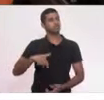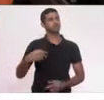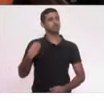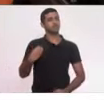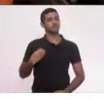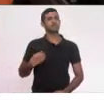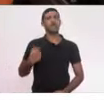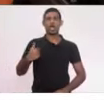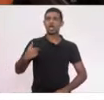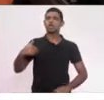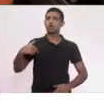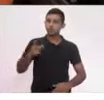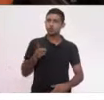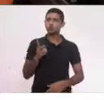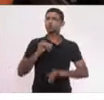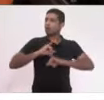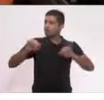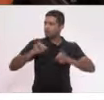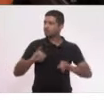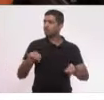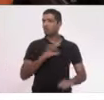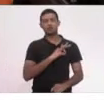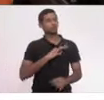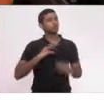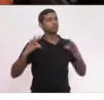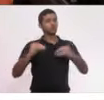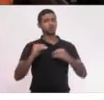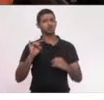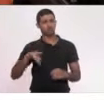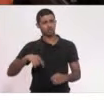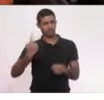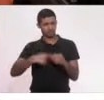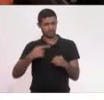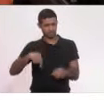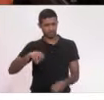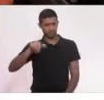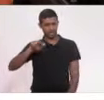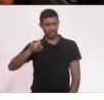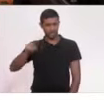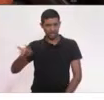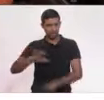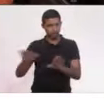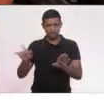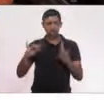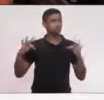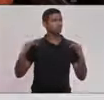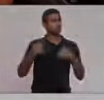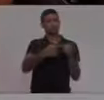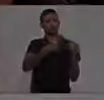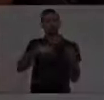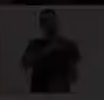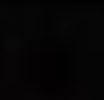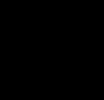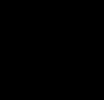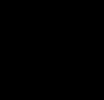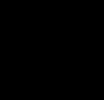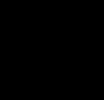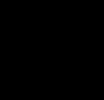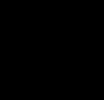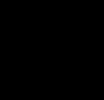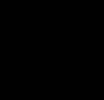vou estar denunciando todas as mazelas, não só do município de Maricá, mas de todos os municípios do estado do Rio de Janeiro. Muito obrigado, presidente.